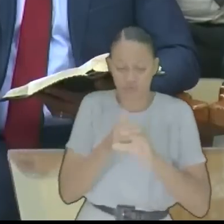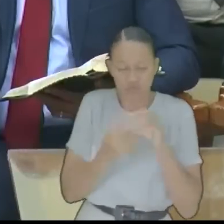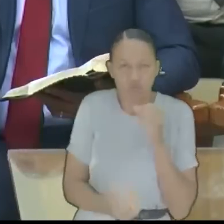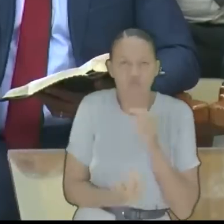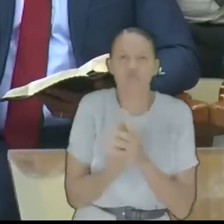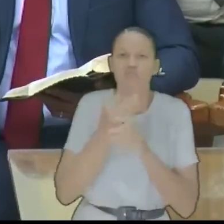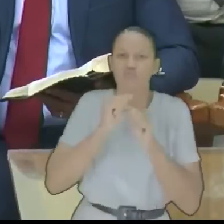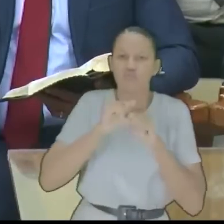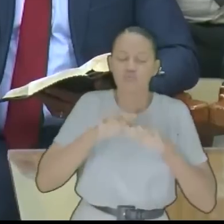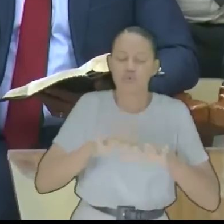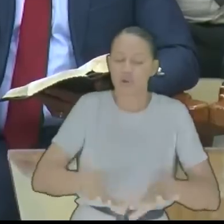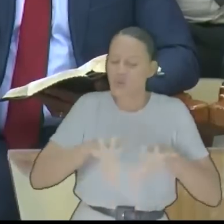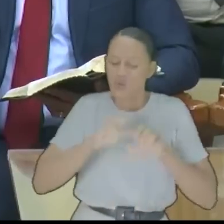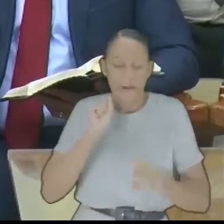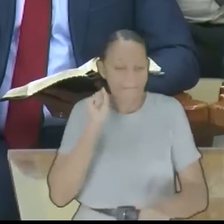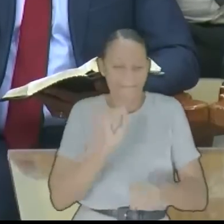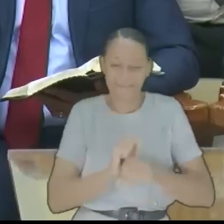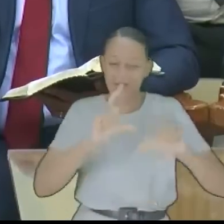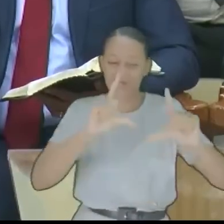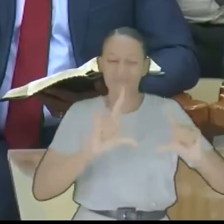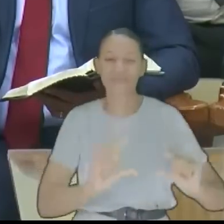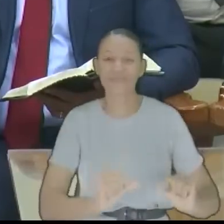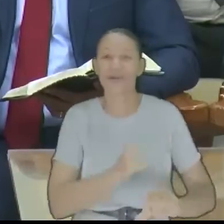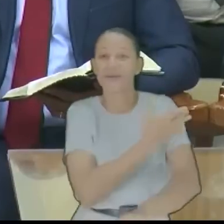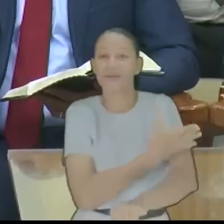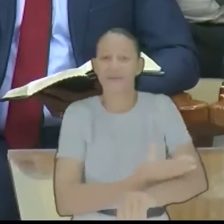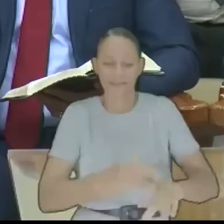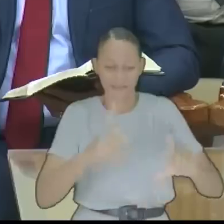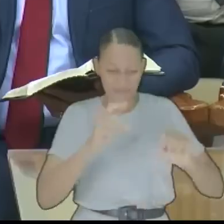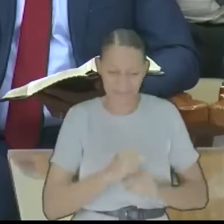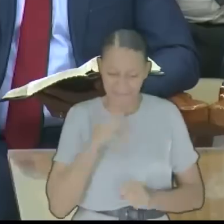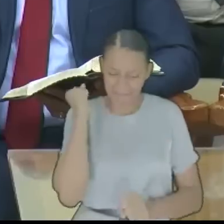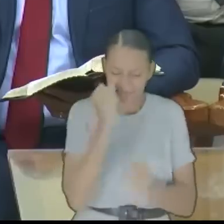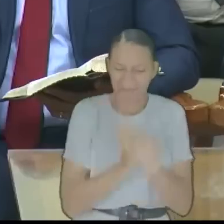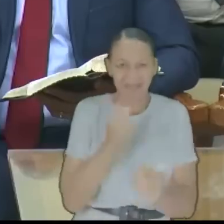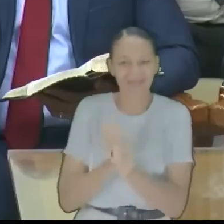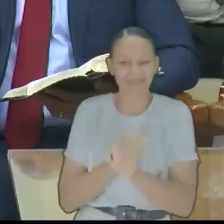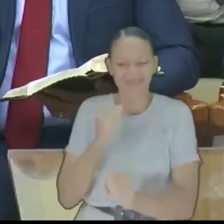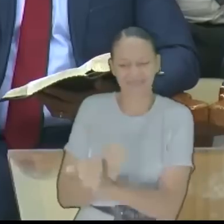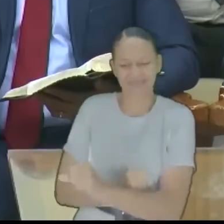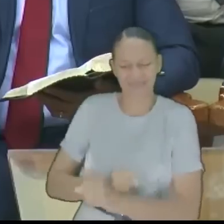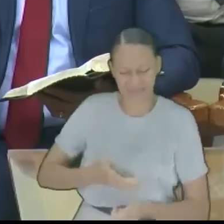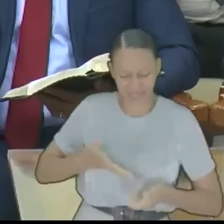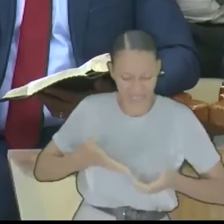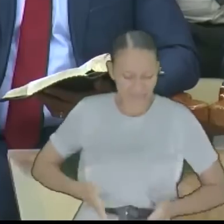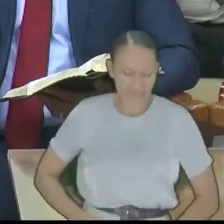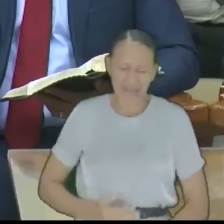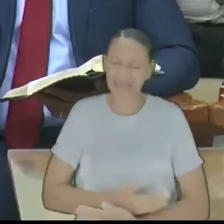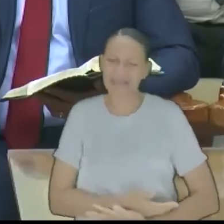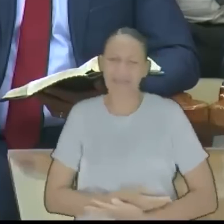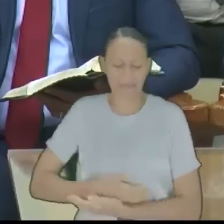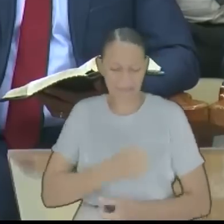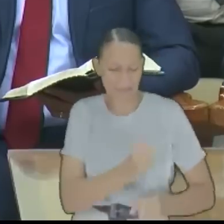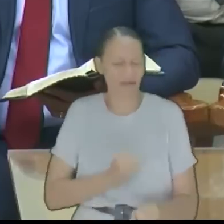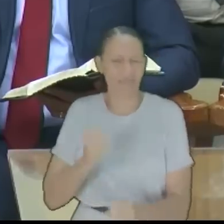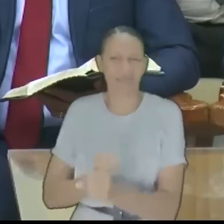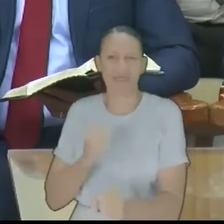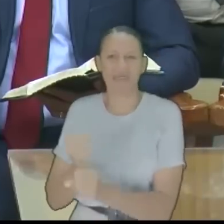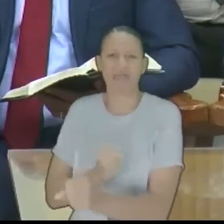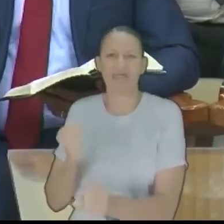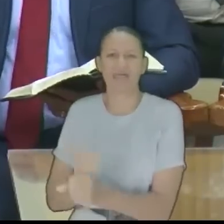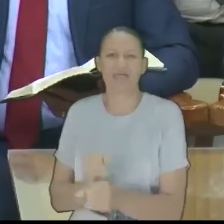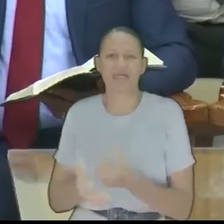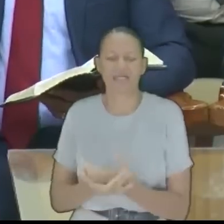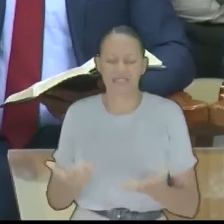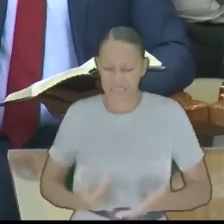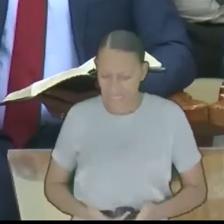cristianismo, cessou esse costume de assassinar os bebês, cessou este costume de